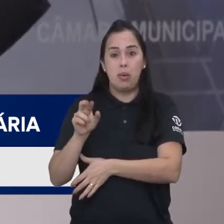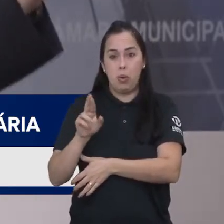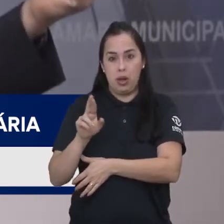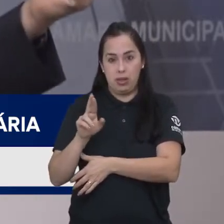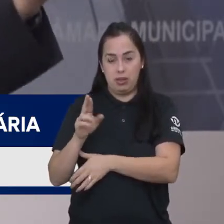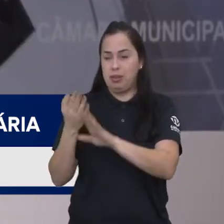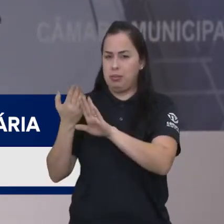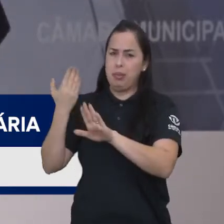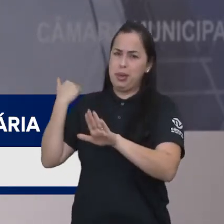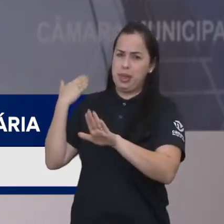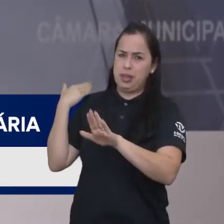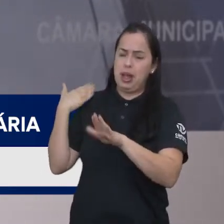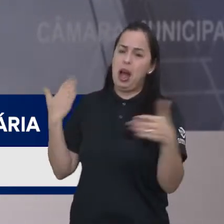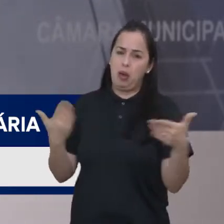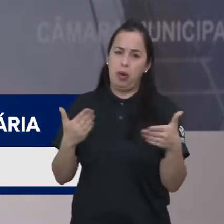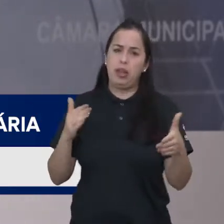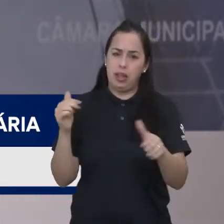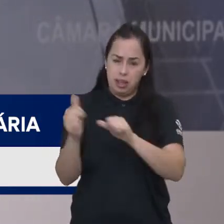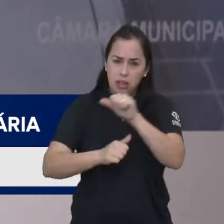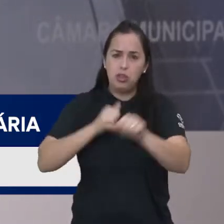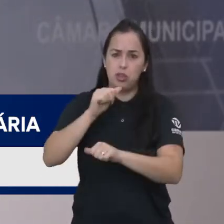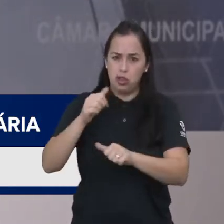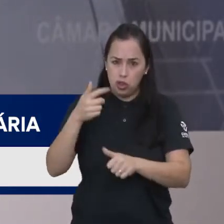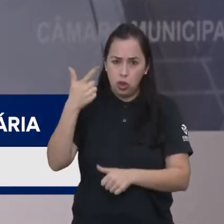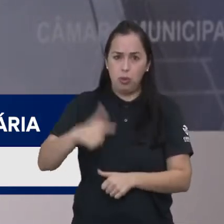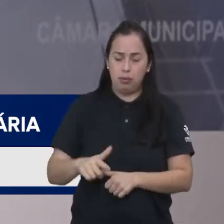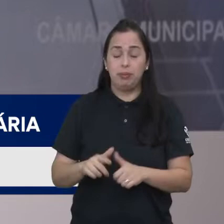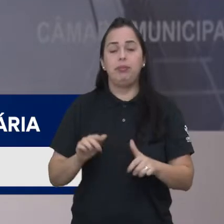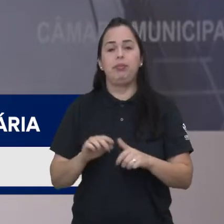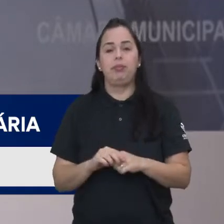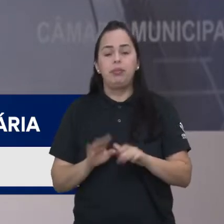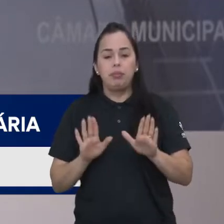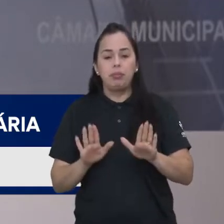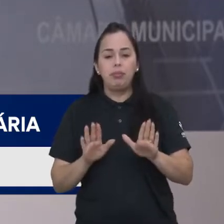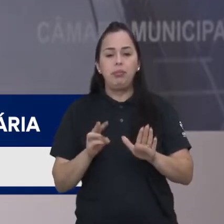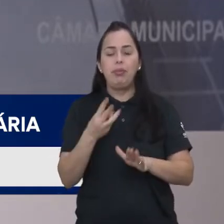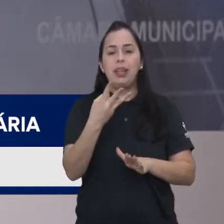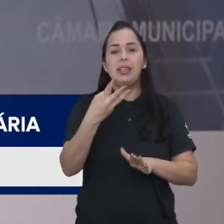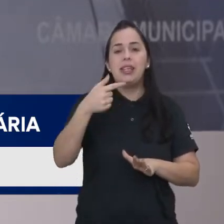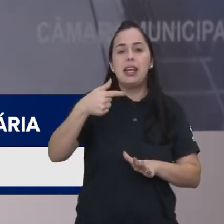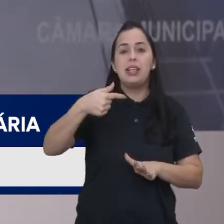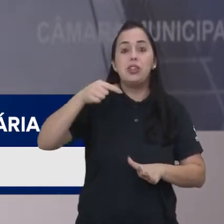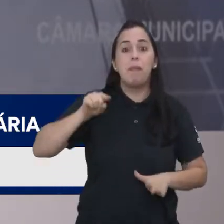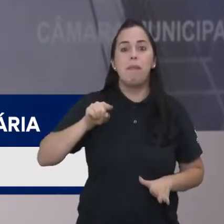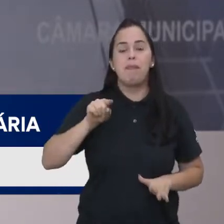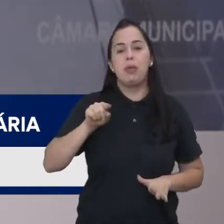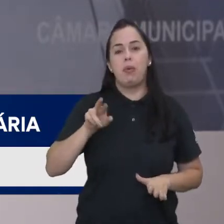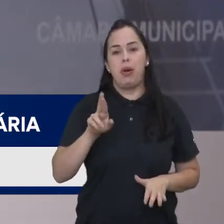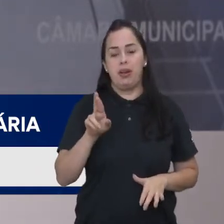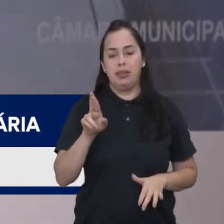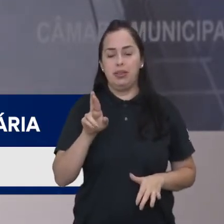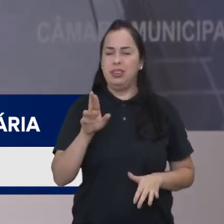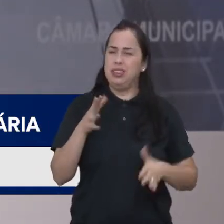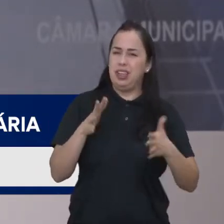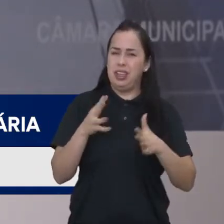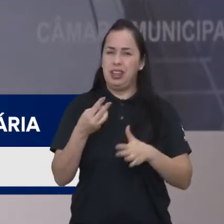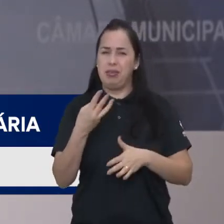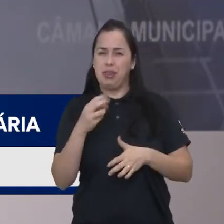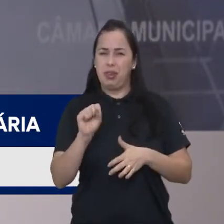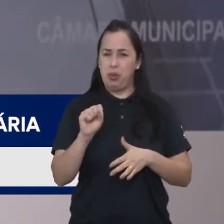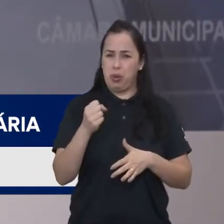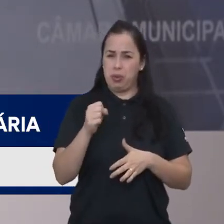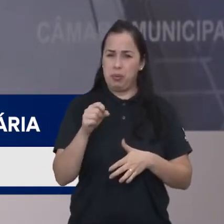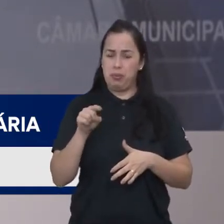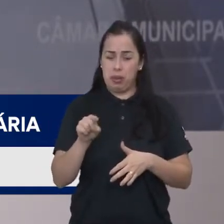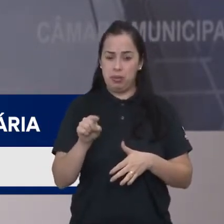mil. Isso lá naquela época, obviamente, esses valores têm que ser atualizados para os dias de hoje. Mas daria uma média de 37 mil, 38 mil